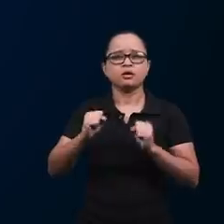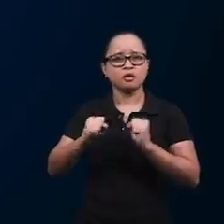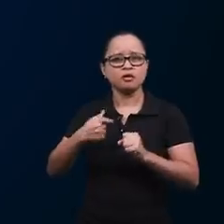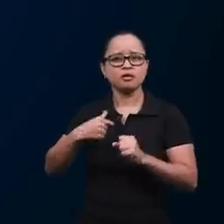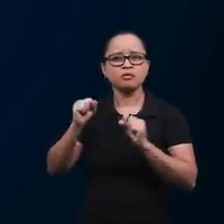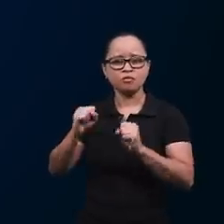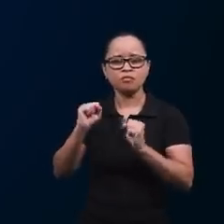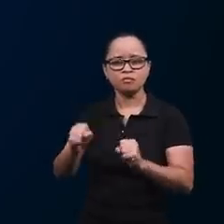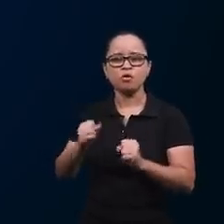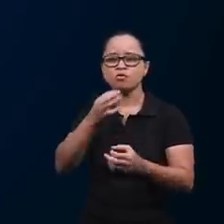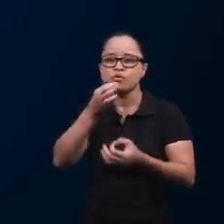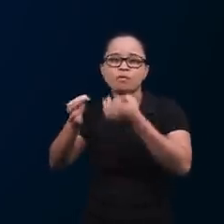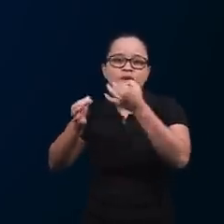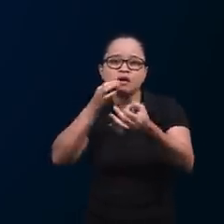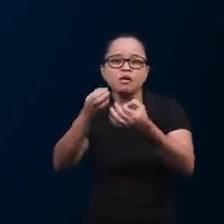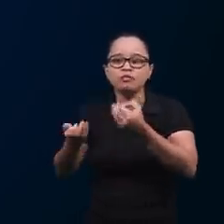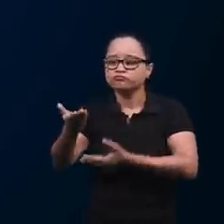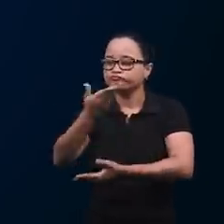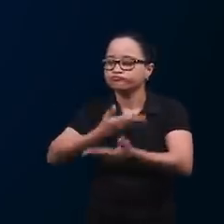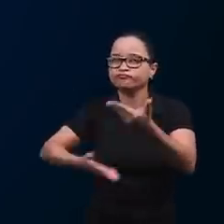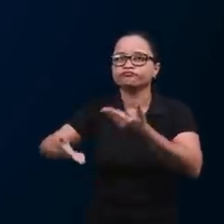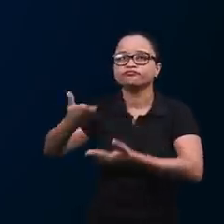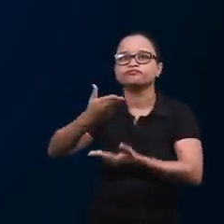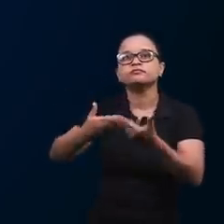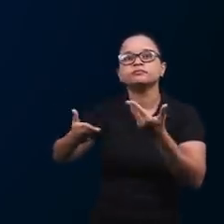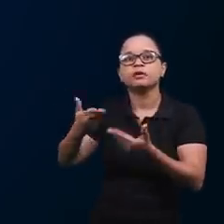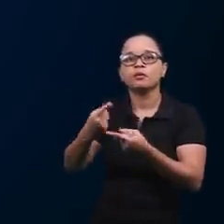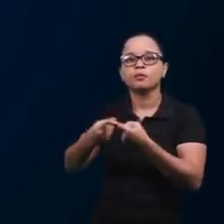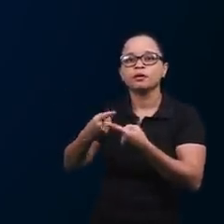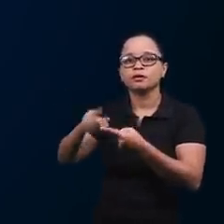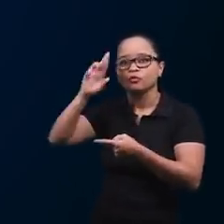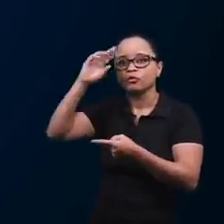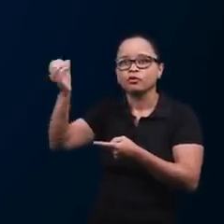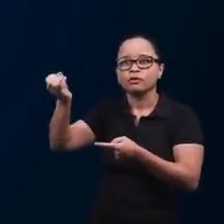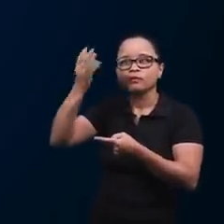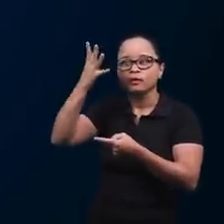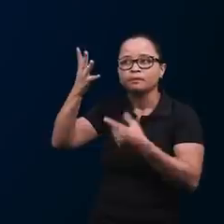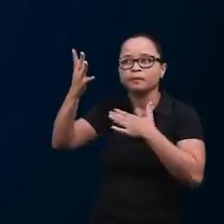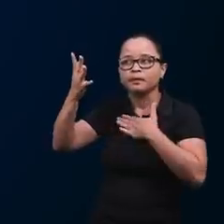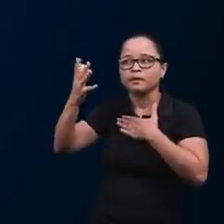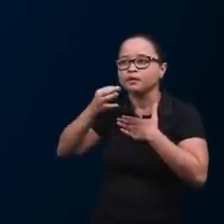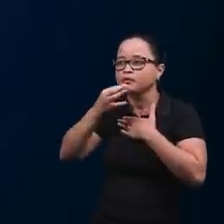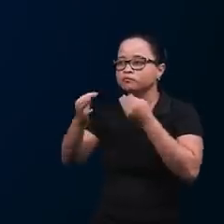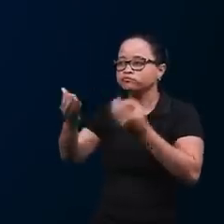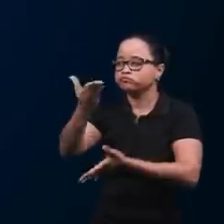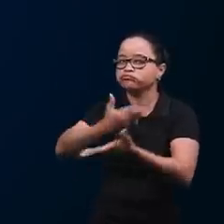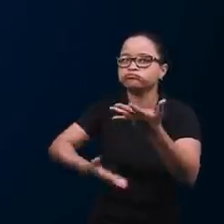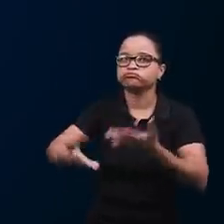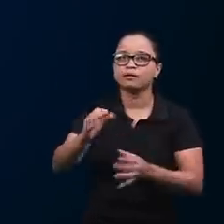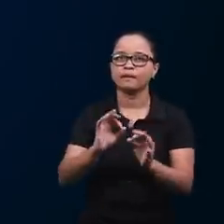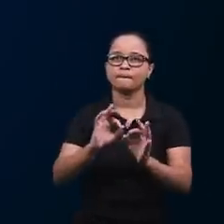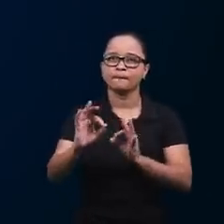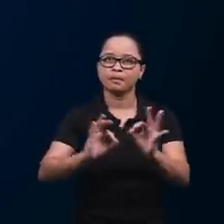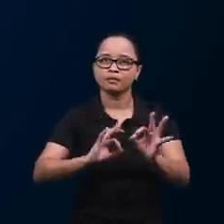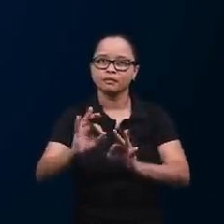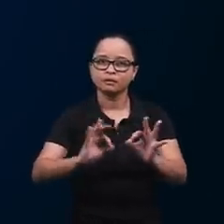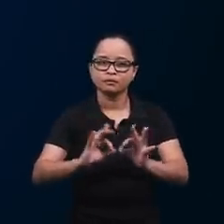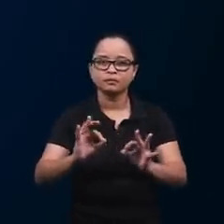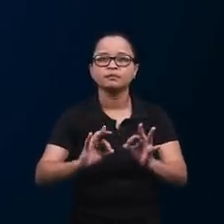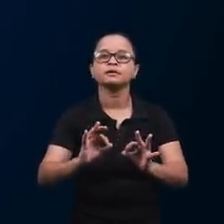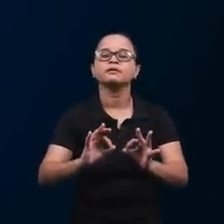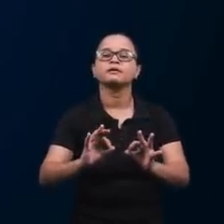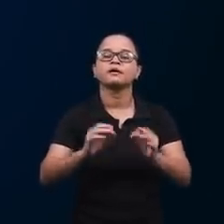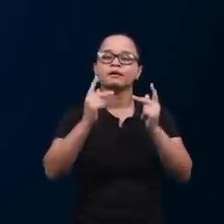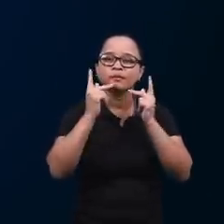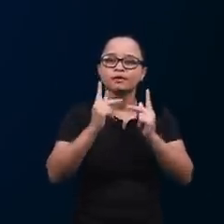o controle Via a revelação que isso é mesmo e torno a la preparación de